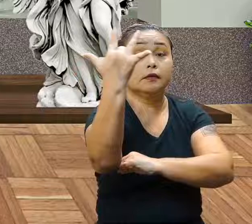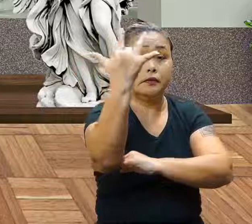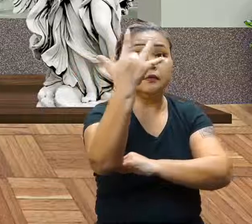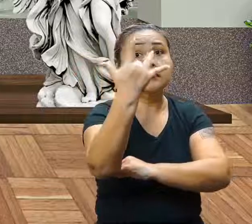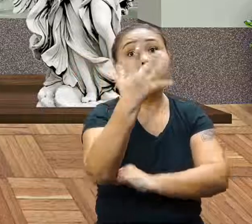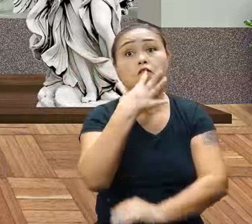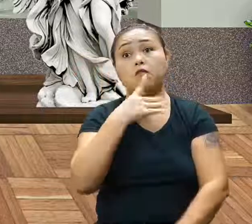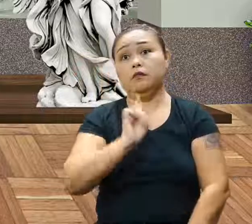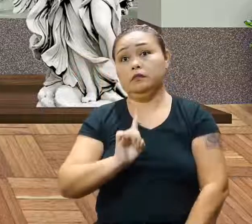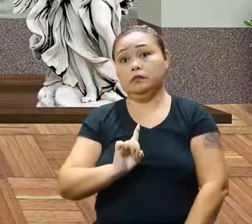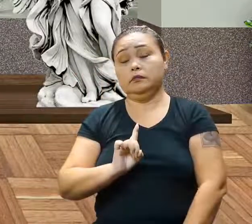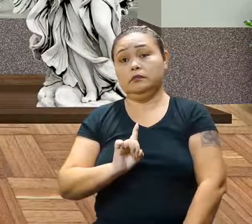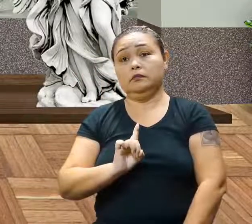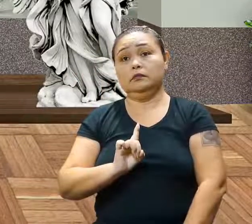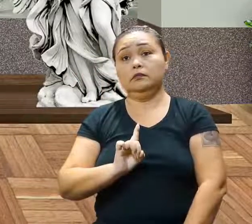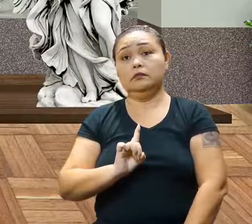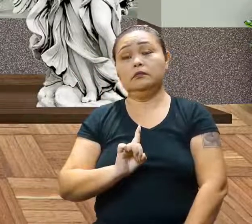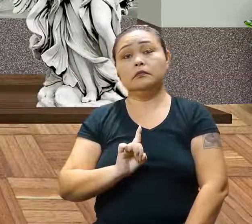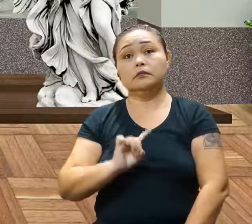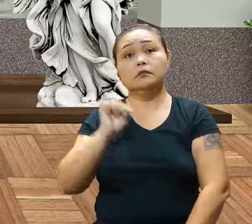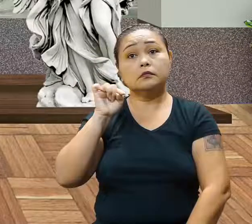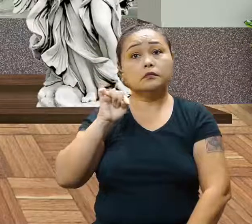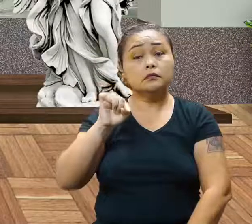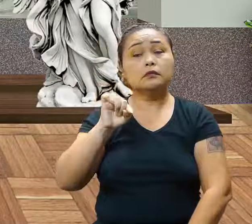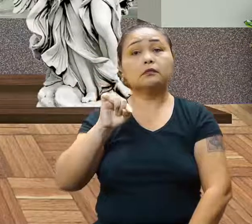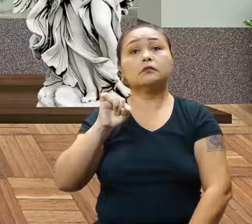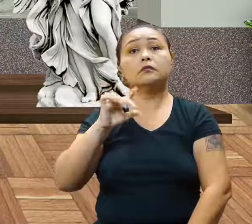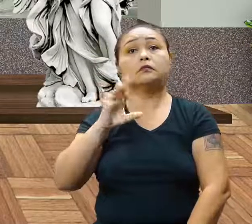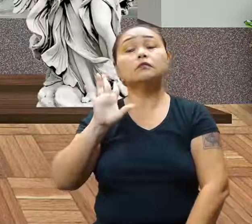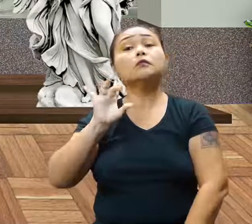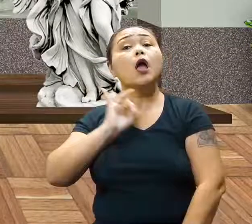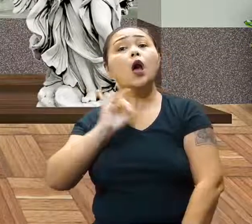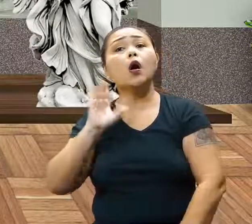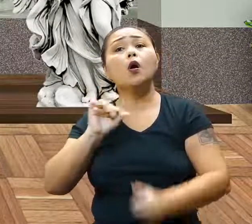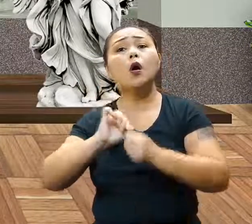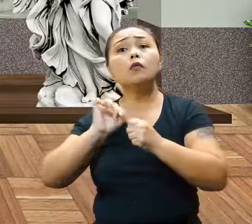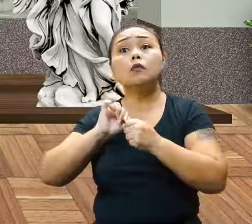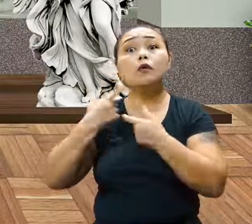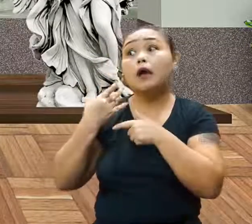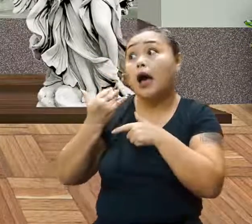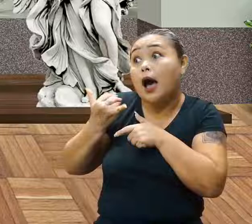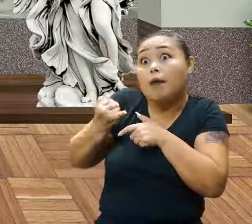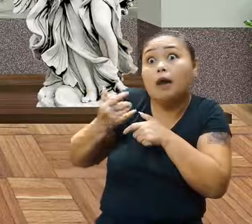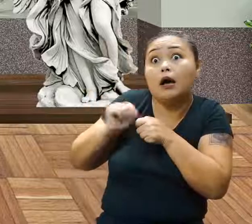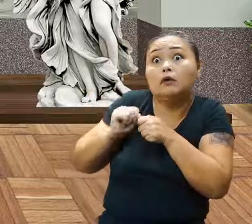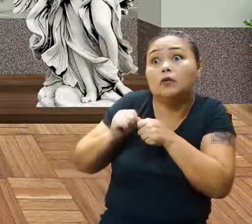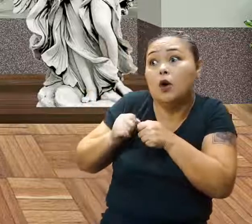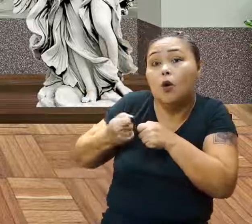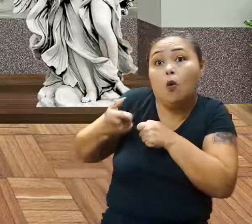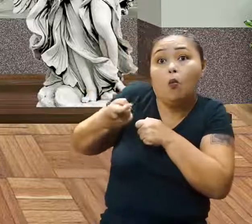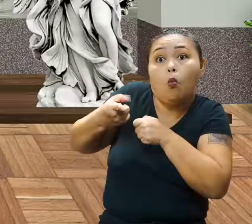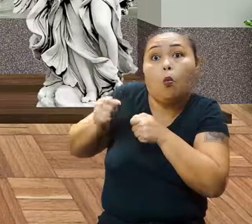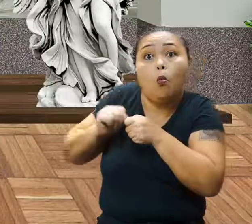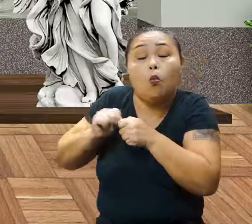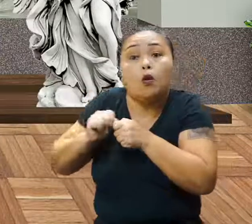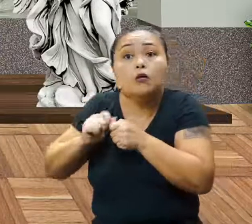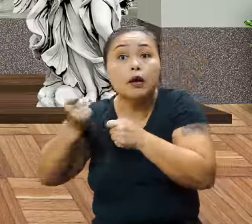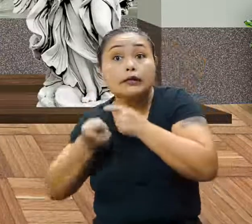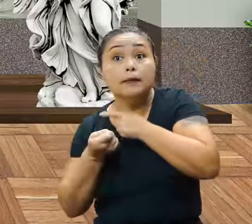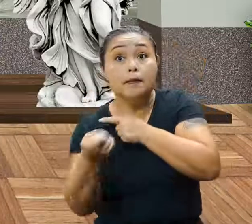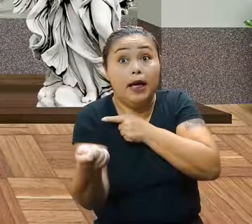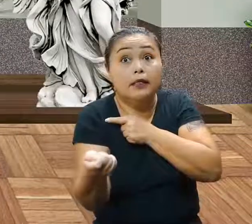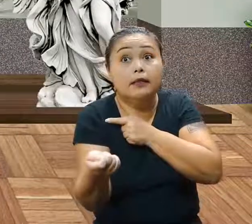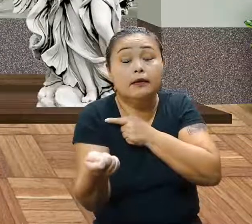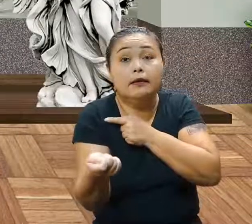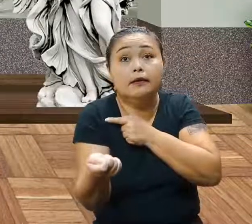desconhecido. Acaba transmitindo medo. Só que o cara armado, né, com armas e espada, eles se